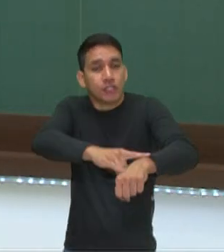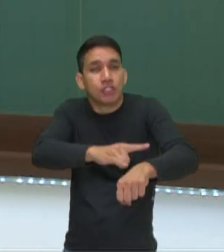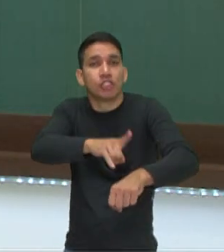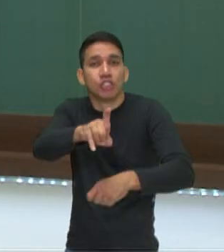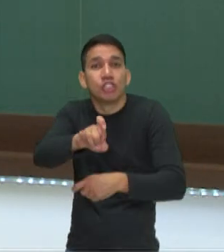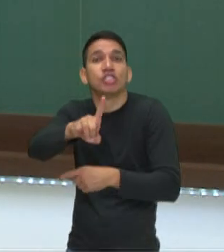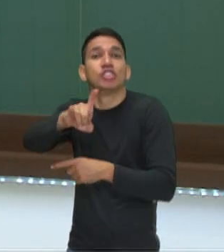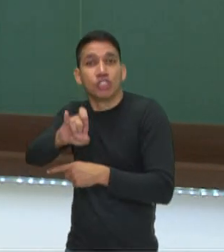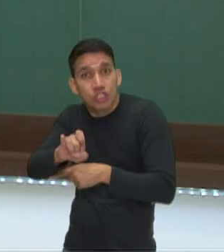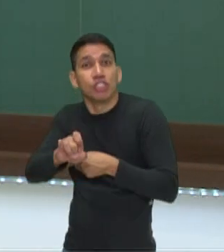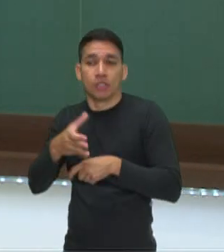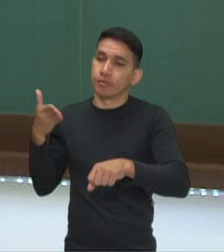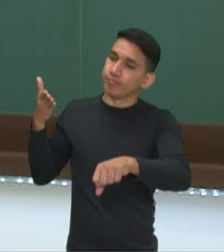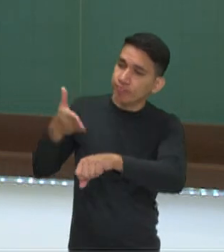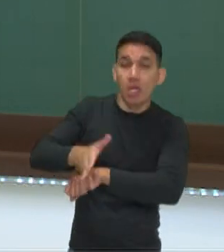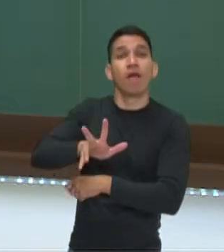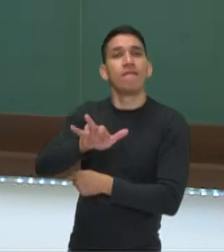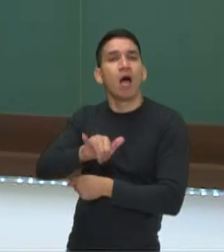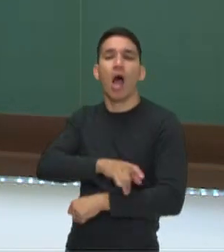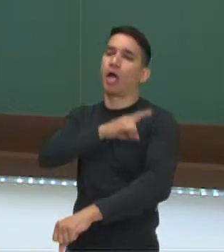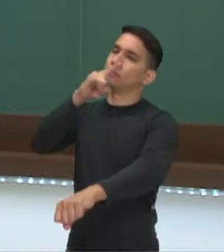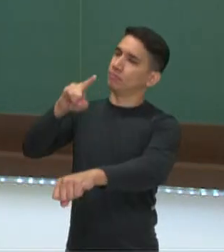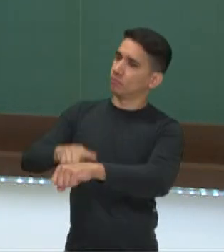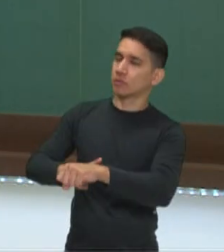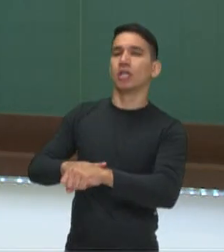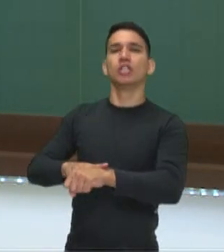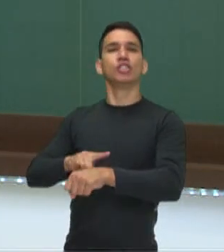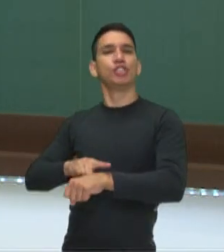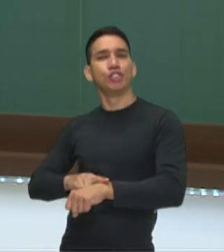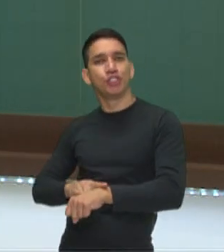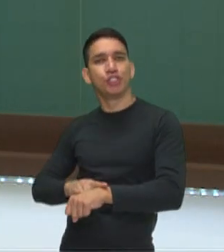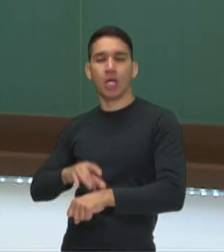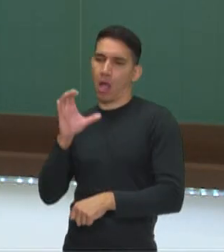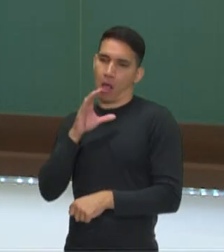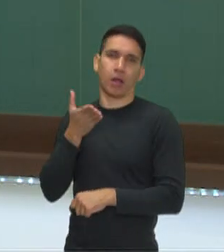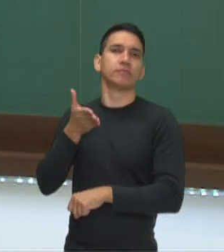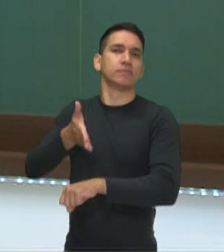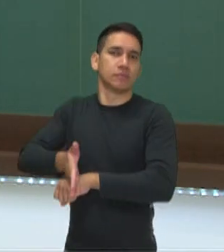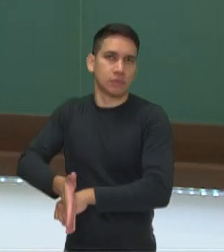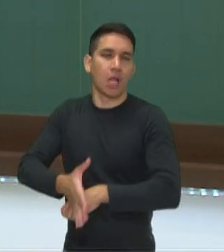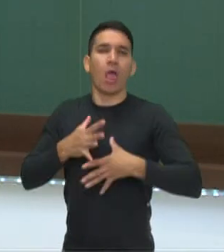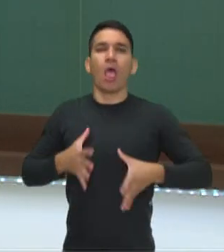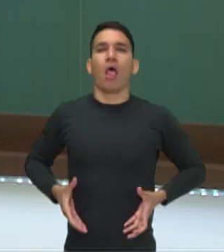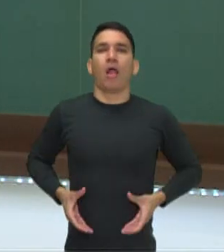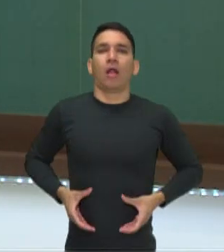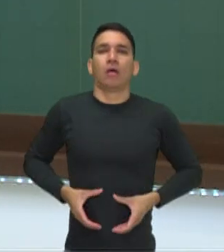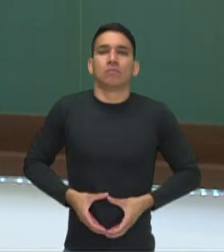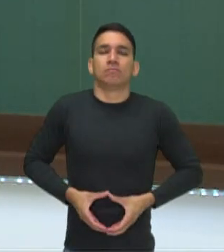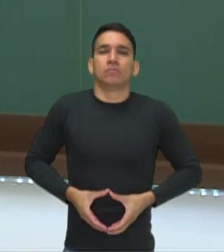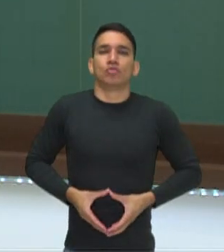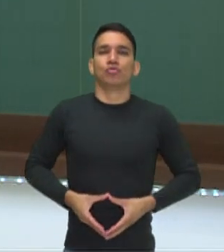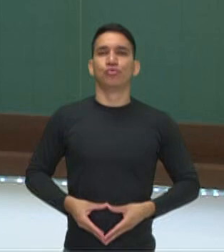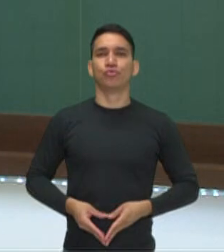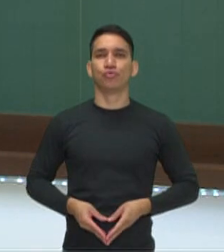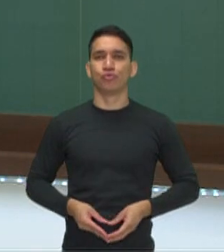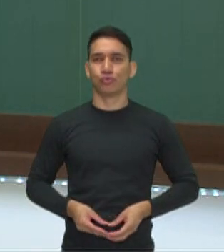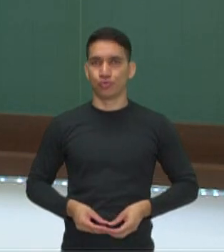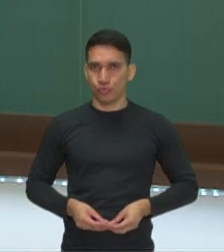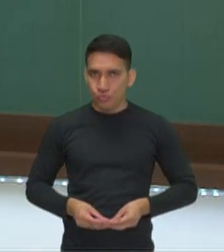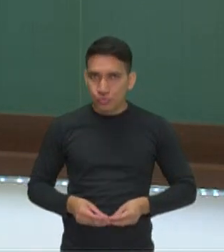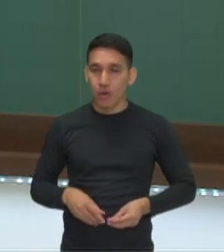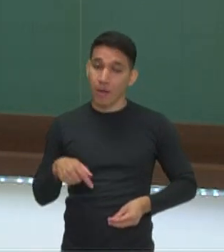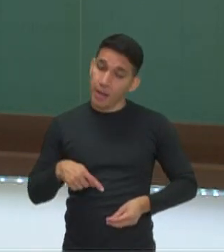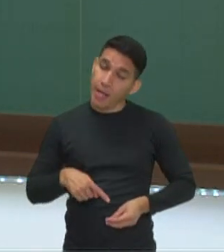fisiológica de fazer xixi, a gente deve realmente, né, ir o mais rápido possível eliminar esse líquido que está cheio